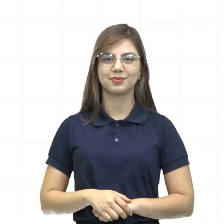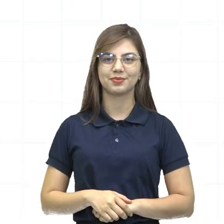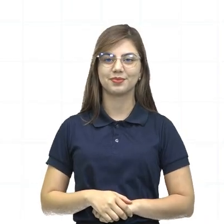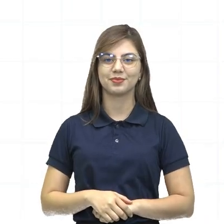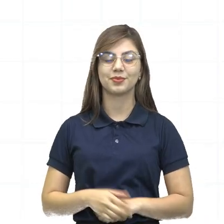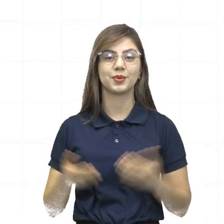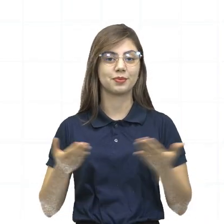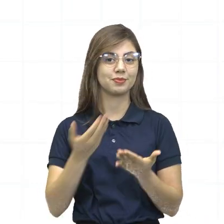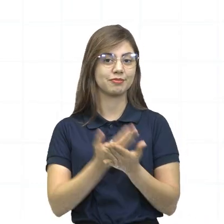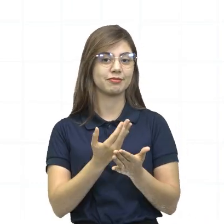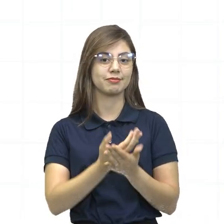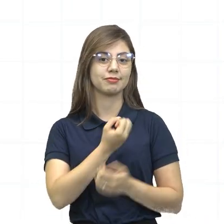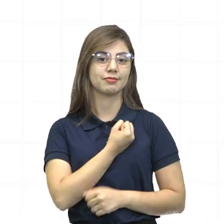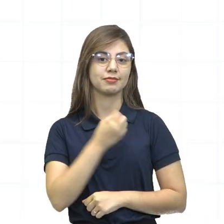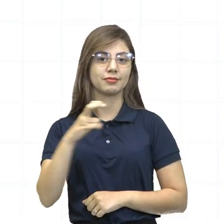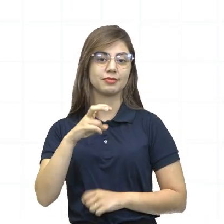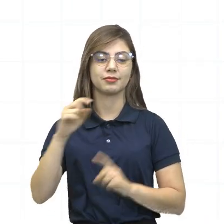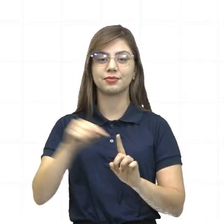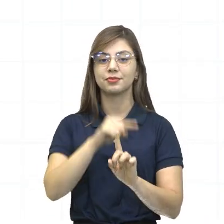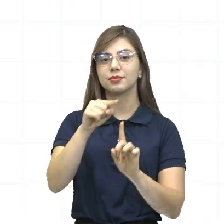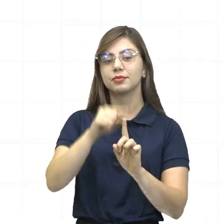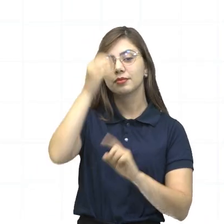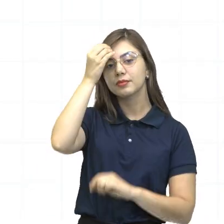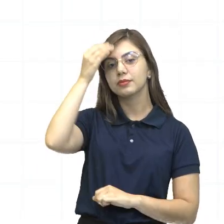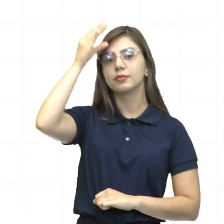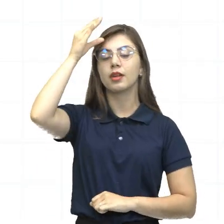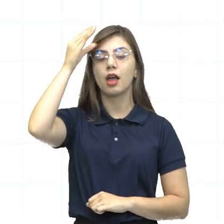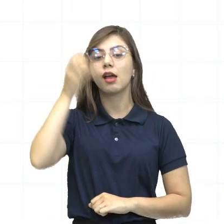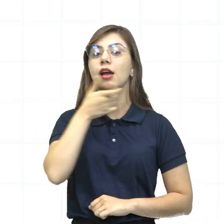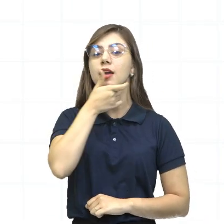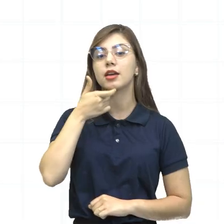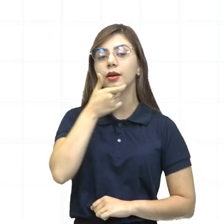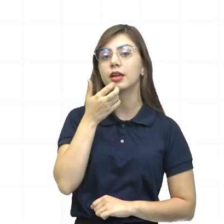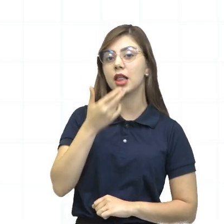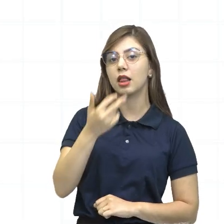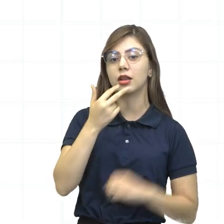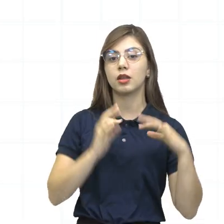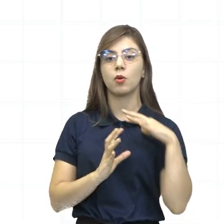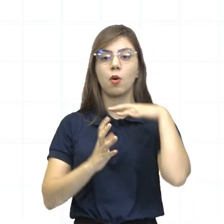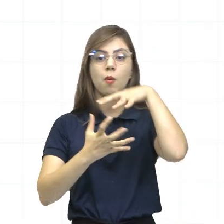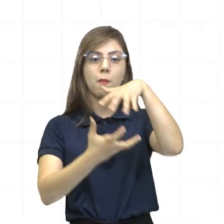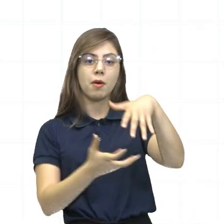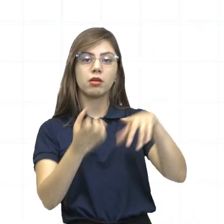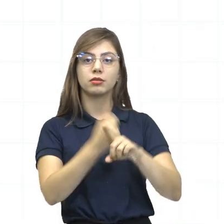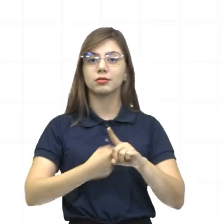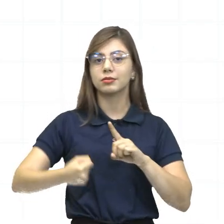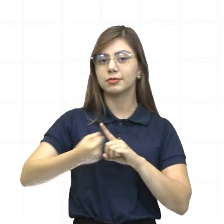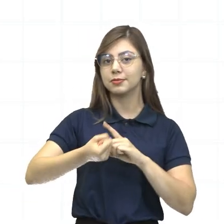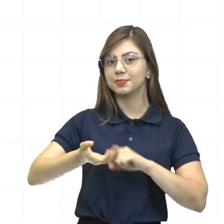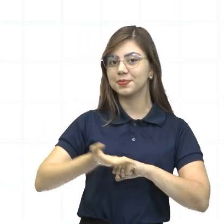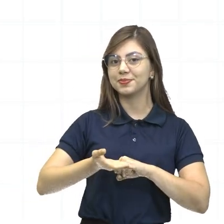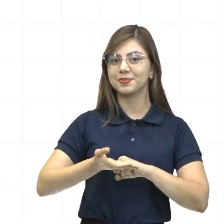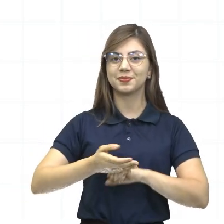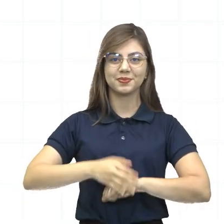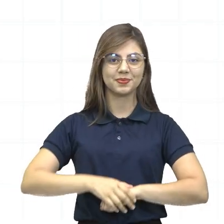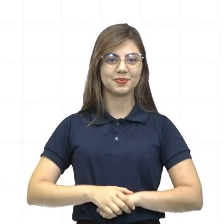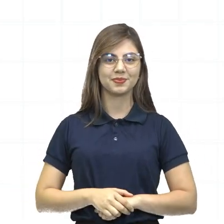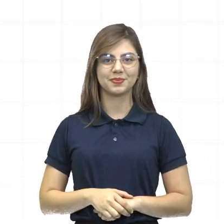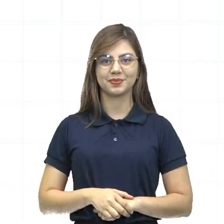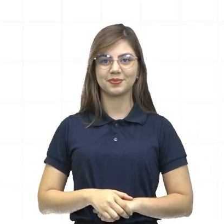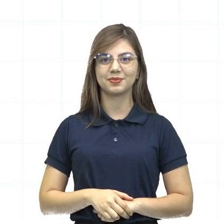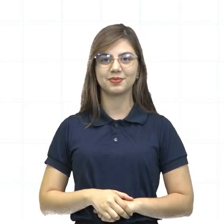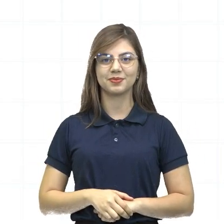Esta é a aula 5 e o objeto de conhecimento é a língua inglesa como língua global na sociedade